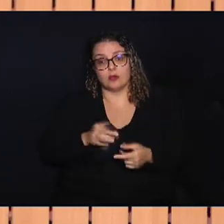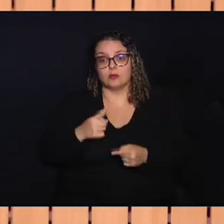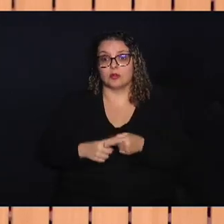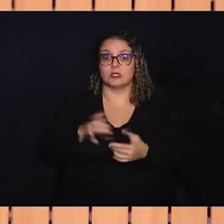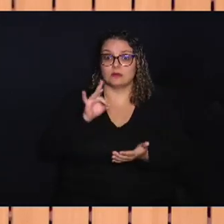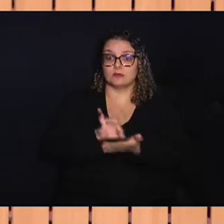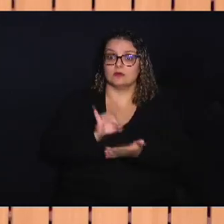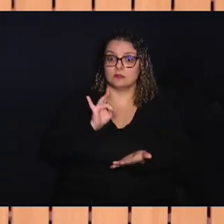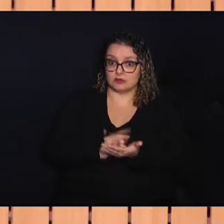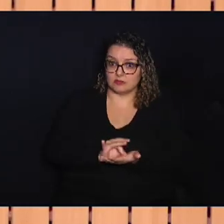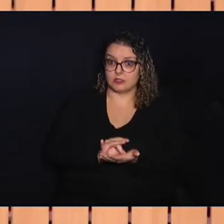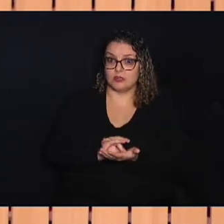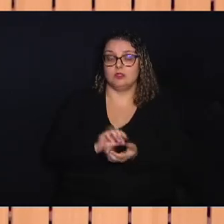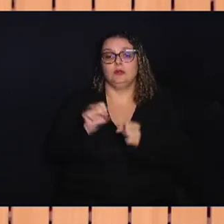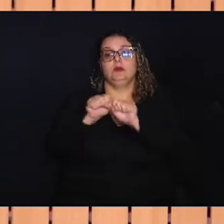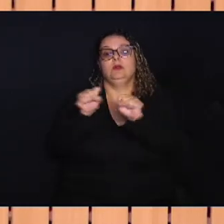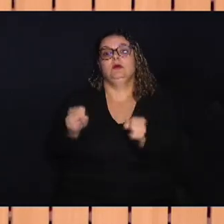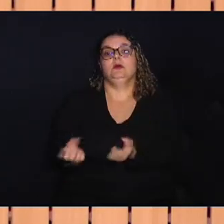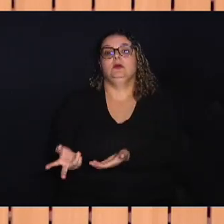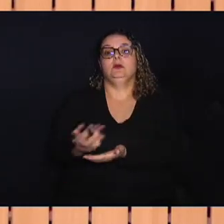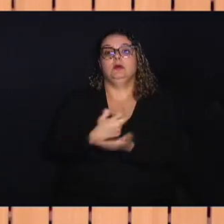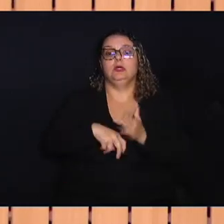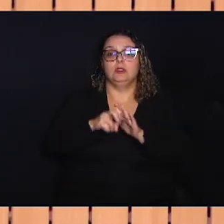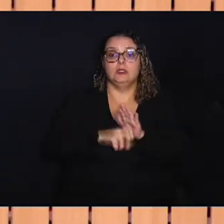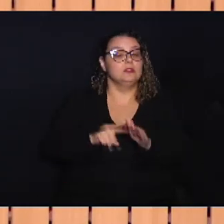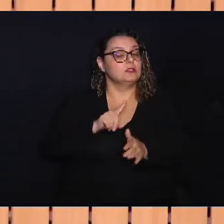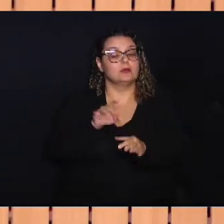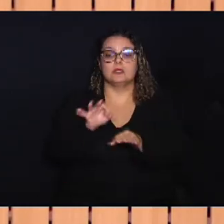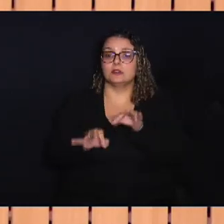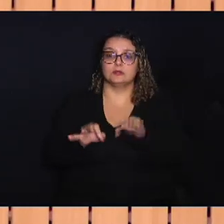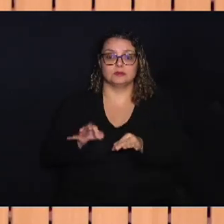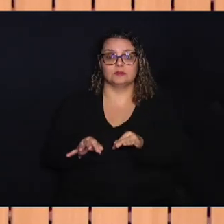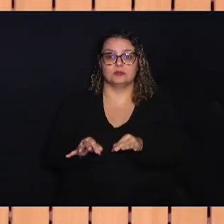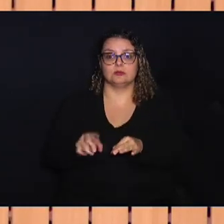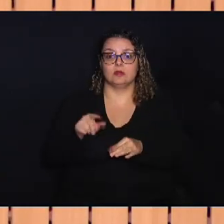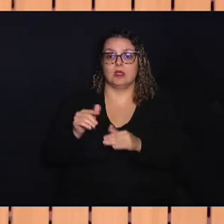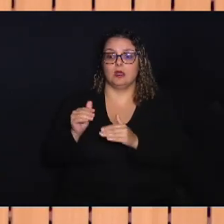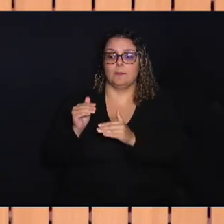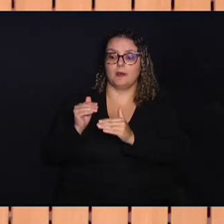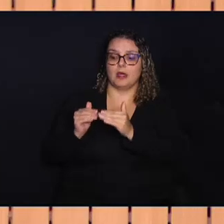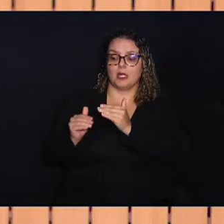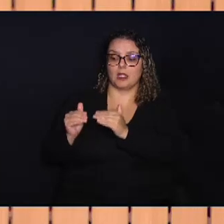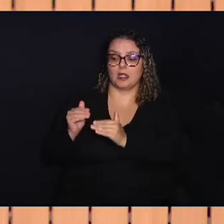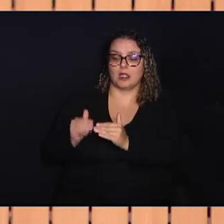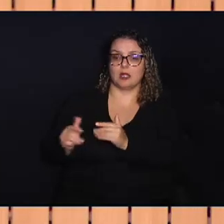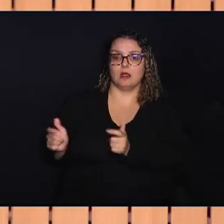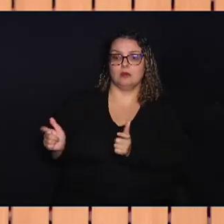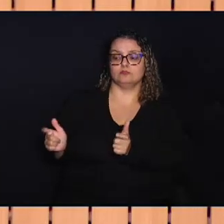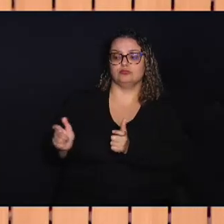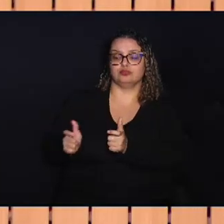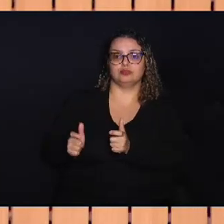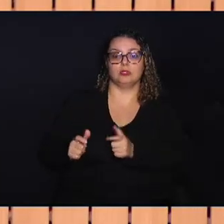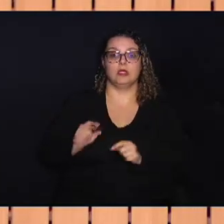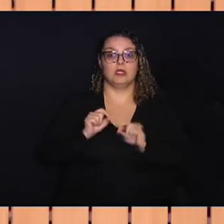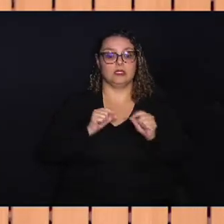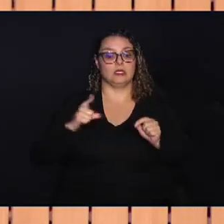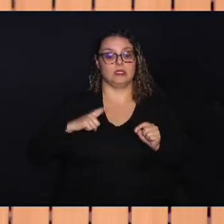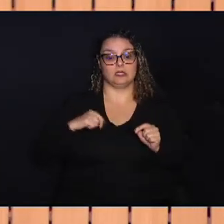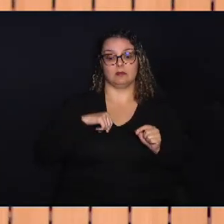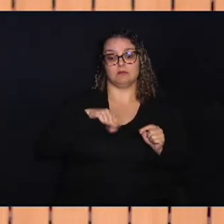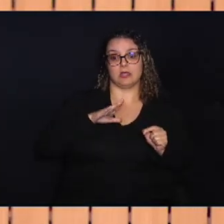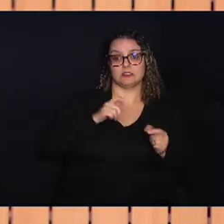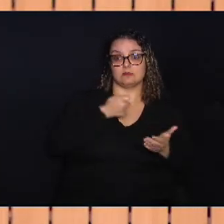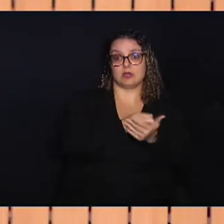sistema tributário brasileiro é extremamente injusto, ele é regressivo. Quem tem mais, paga menos, e quem